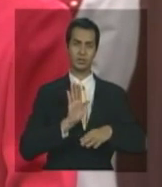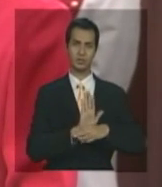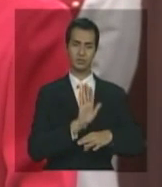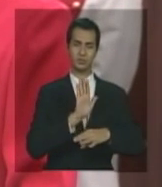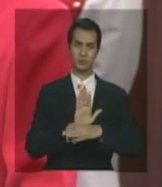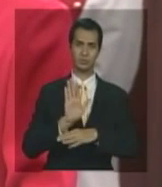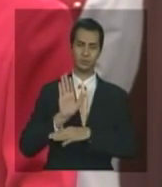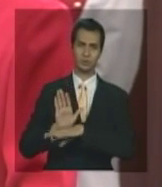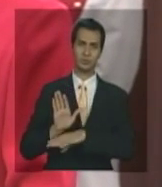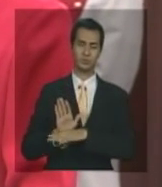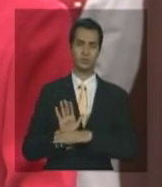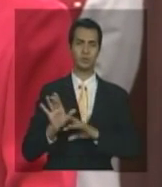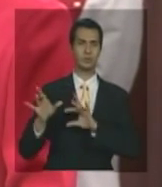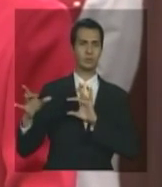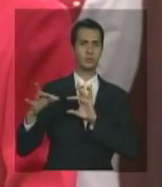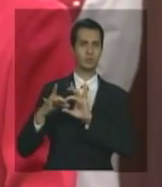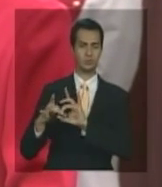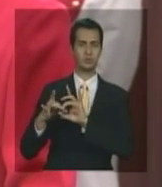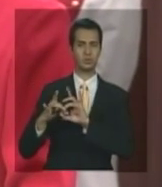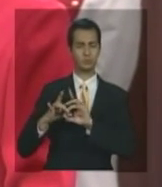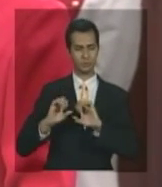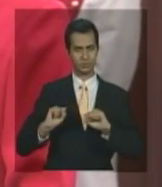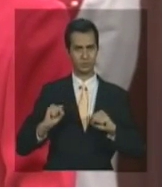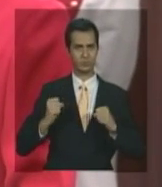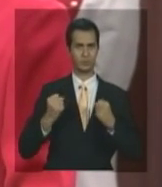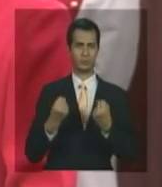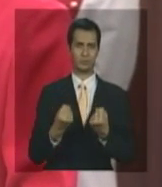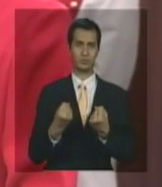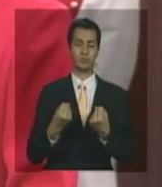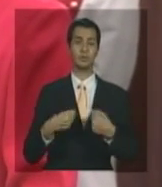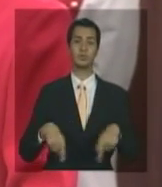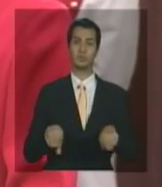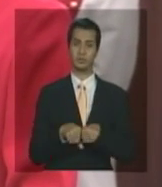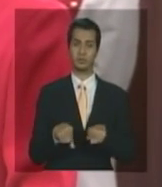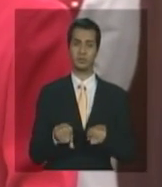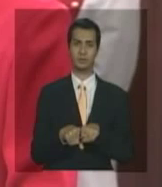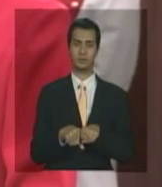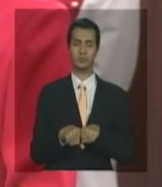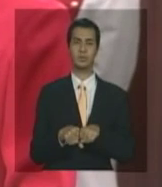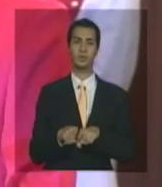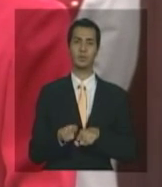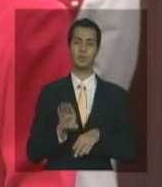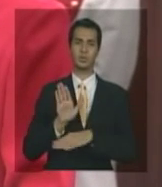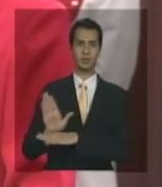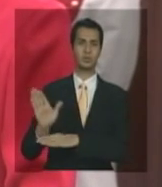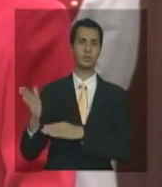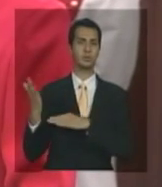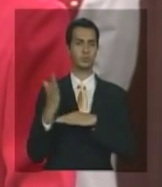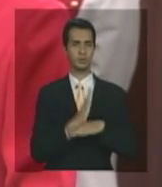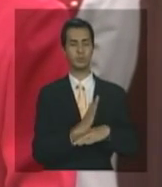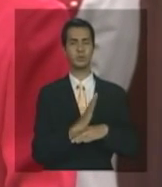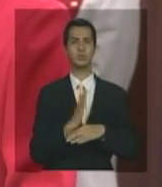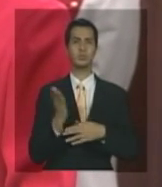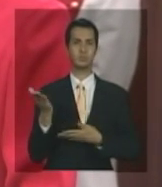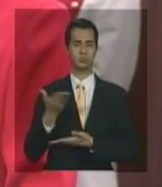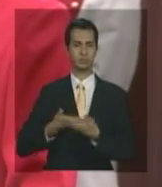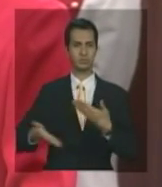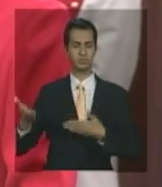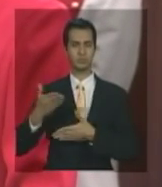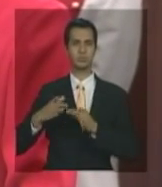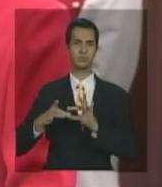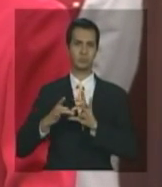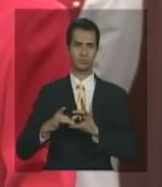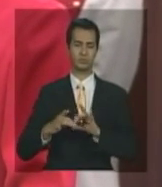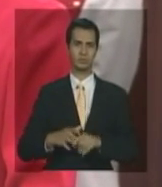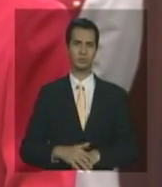do fortalecimento das relações bilaterais e da promoção da cooperação entre governos e instituições de